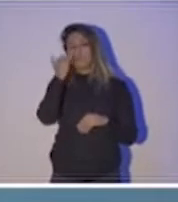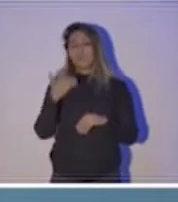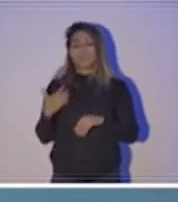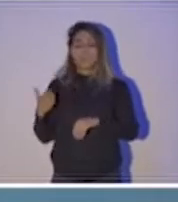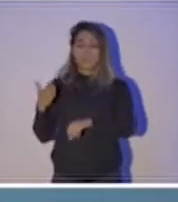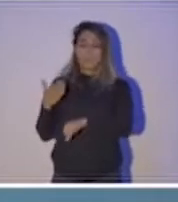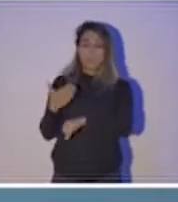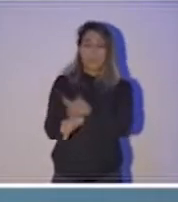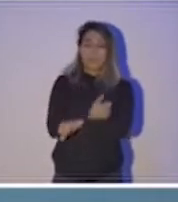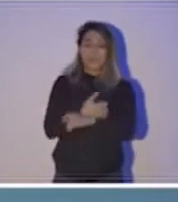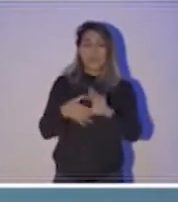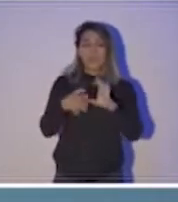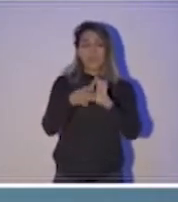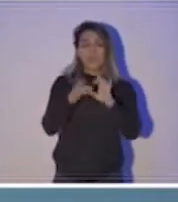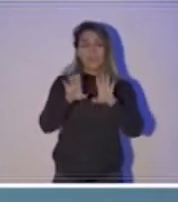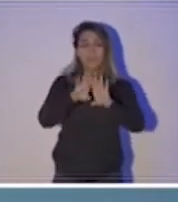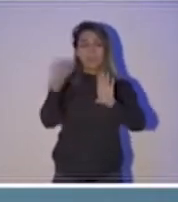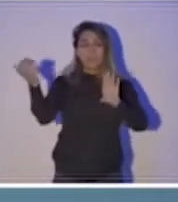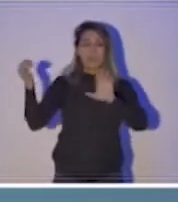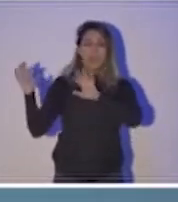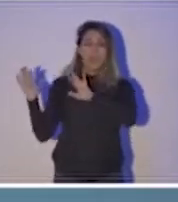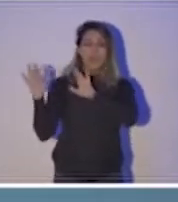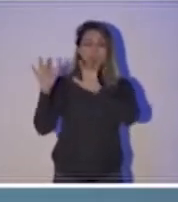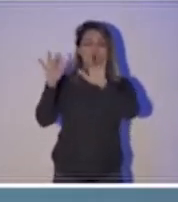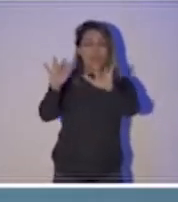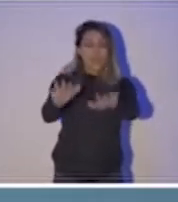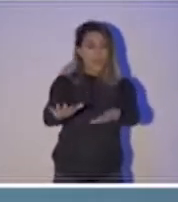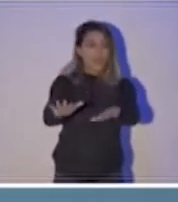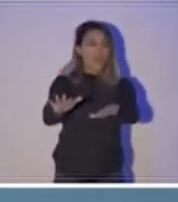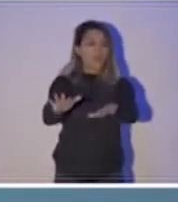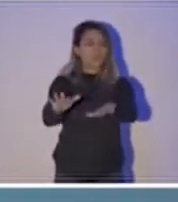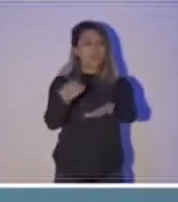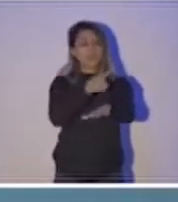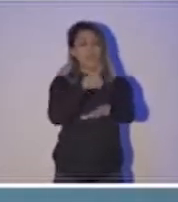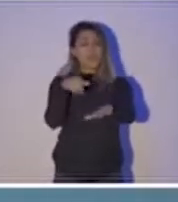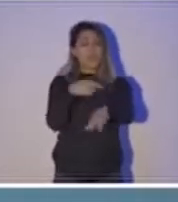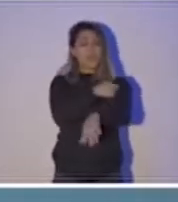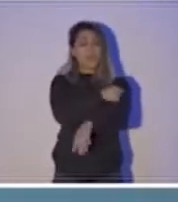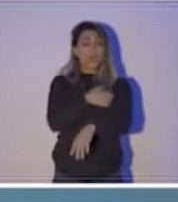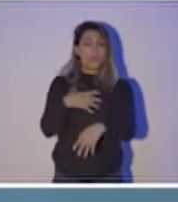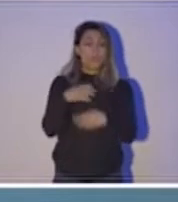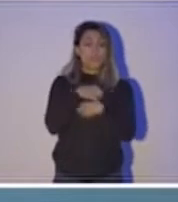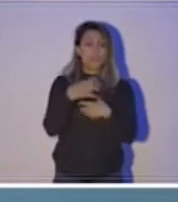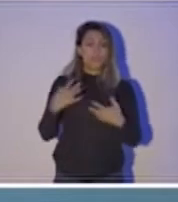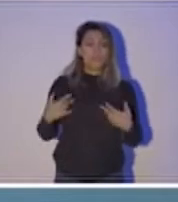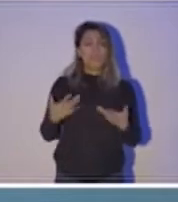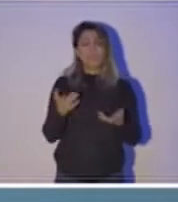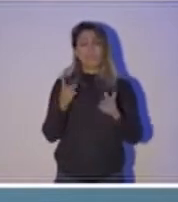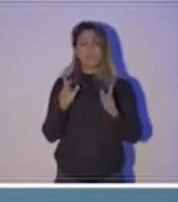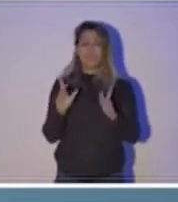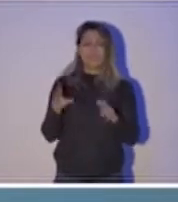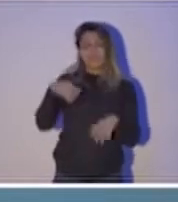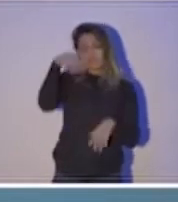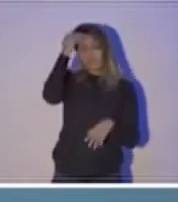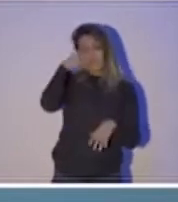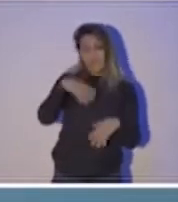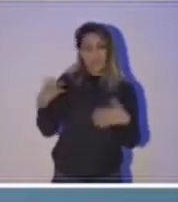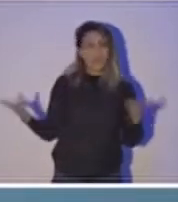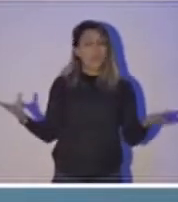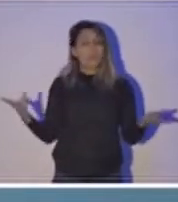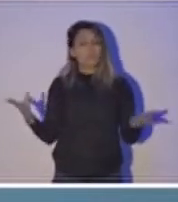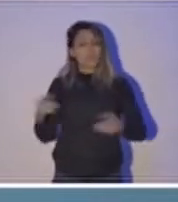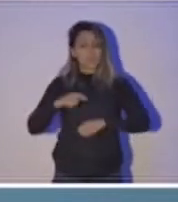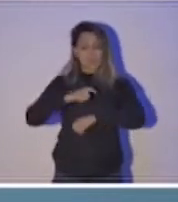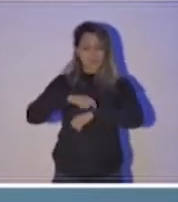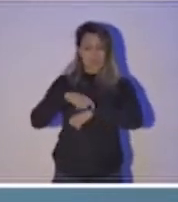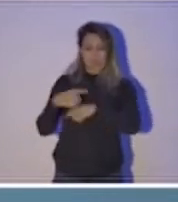o compromisso deles também vai diminuindo, assim como eles vão sentindo, se o tempo não é importante para o professor, o tempo também não é importante para mim. Então,